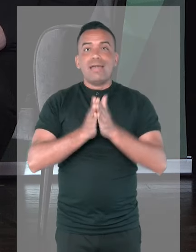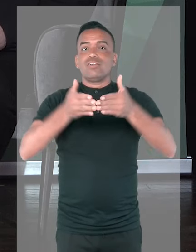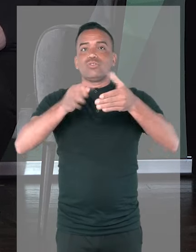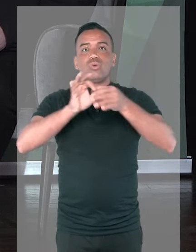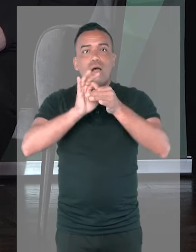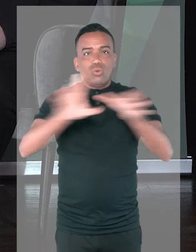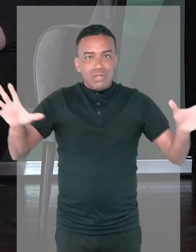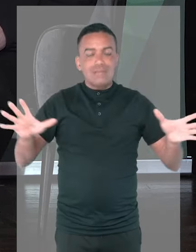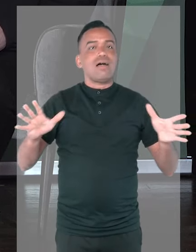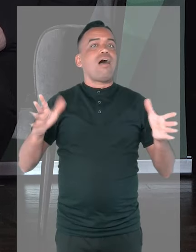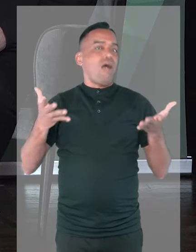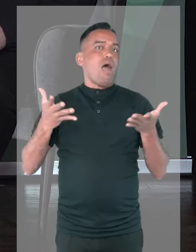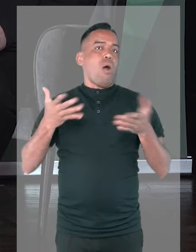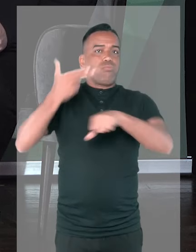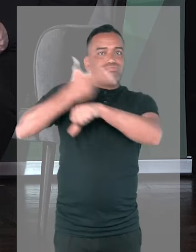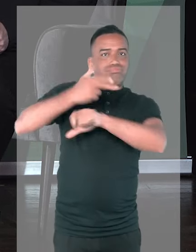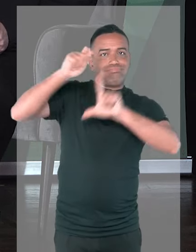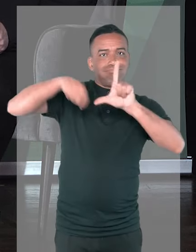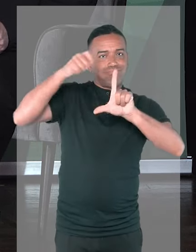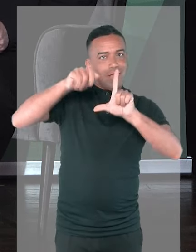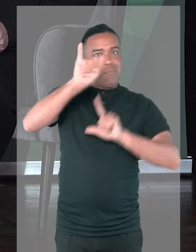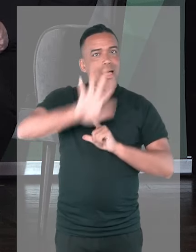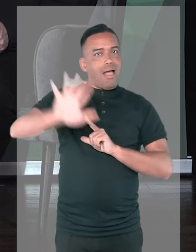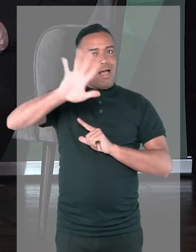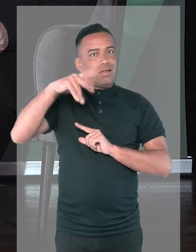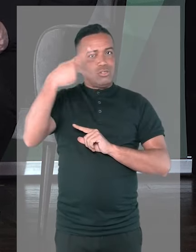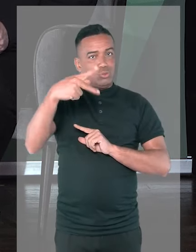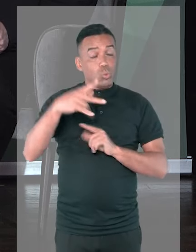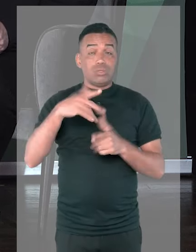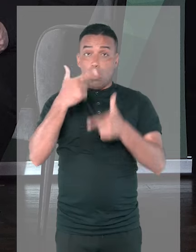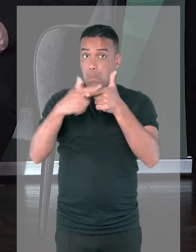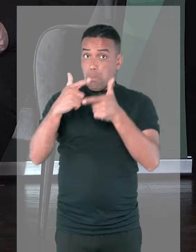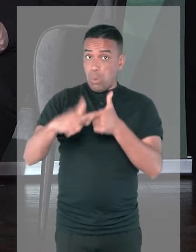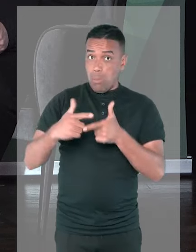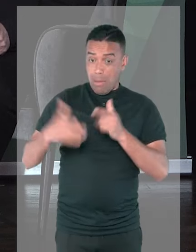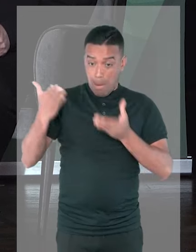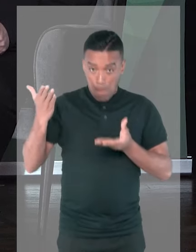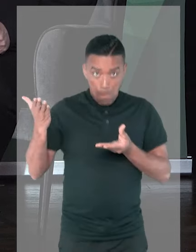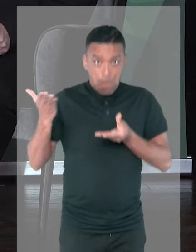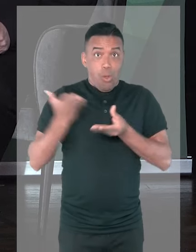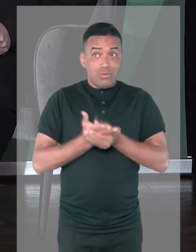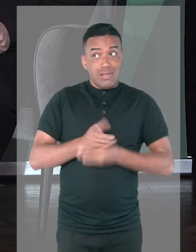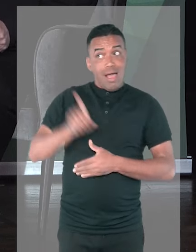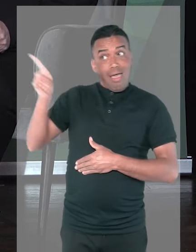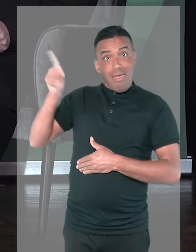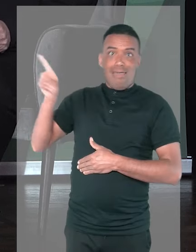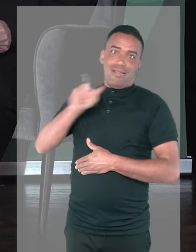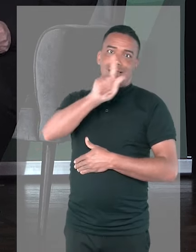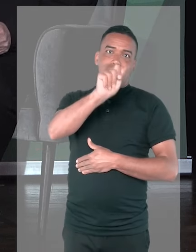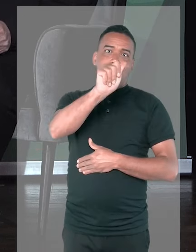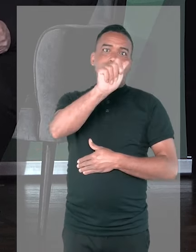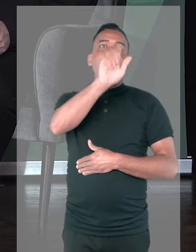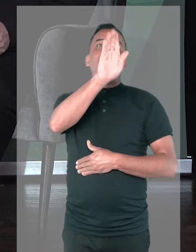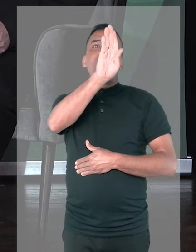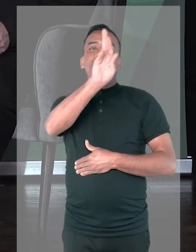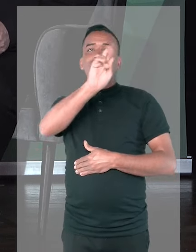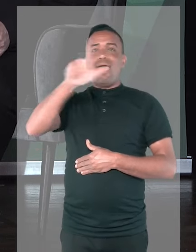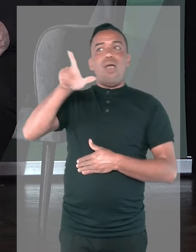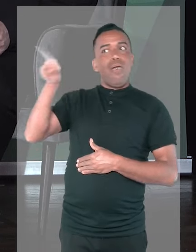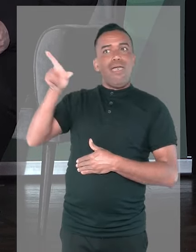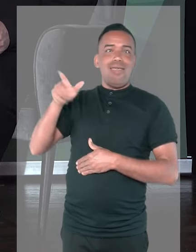para vocês. Ou seja, se der algum problema, vocês quiserem processar alguém para processar ele, não tem nada a ver com isso, porque ele está